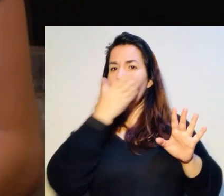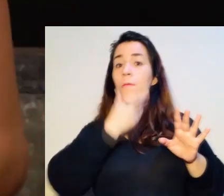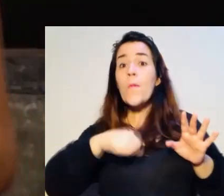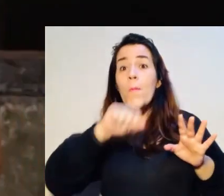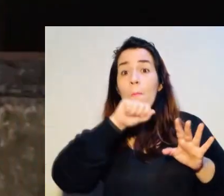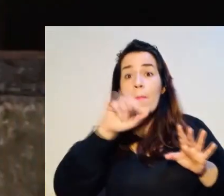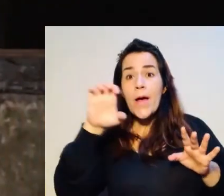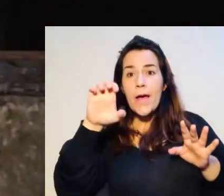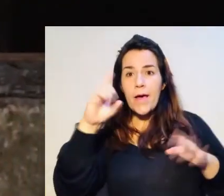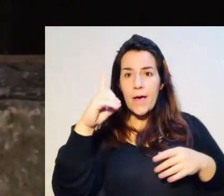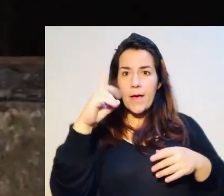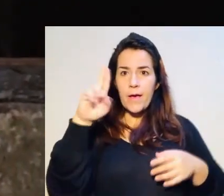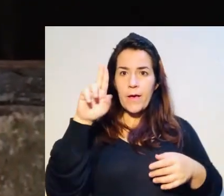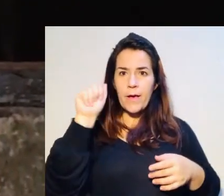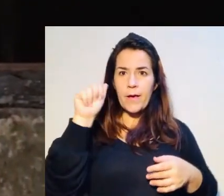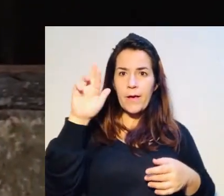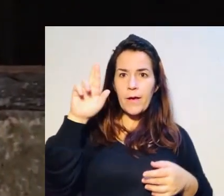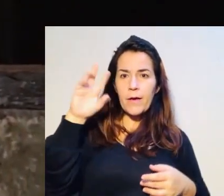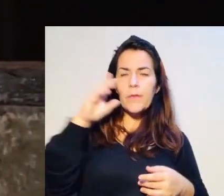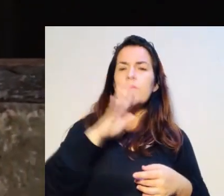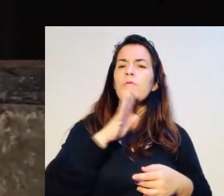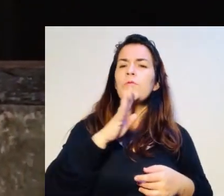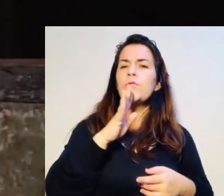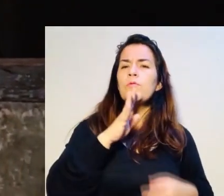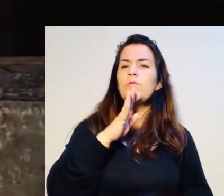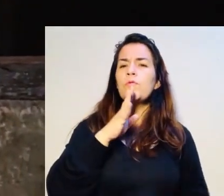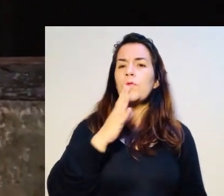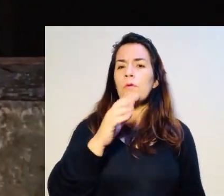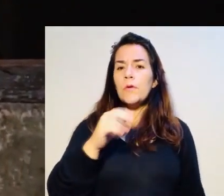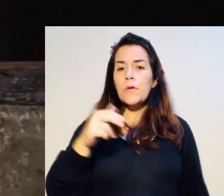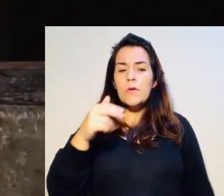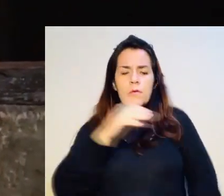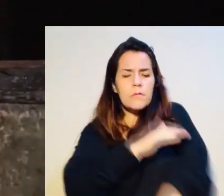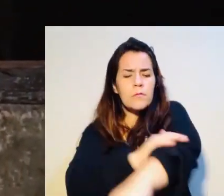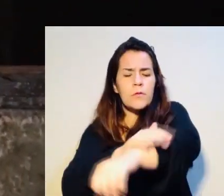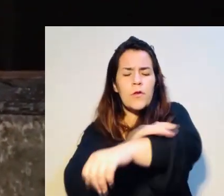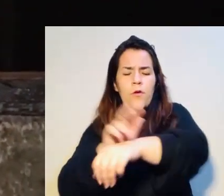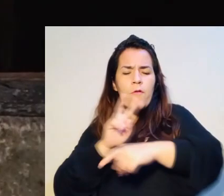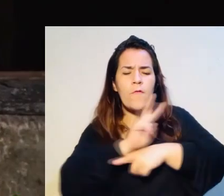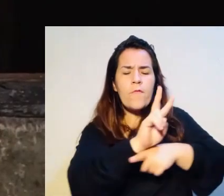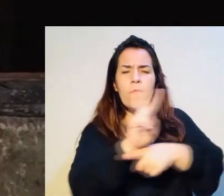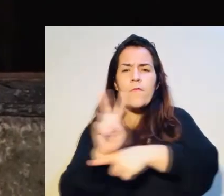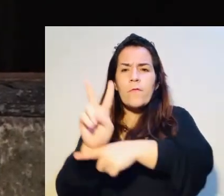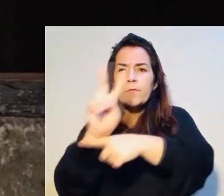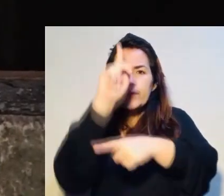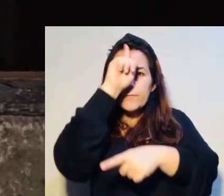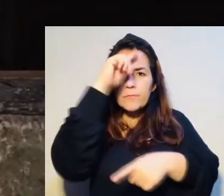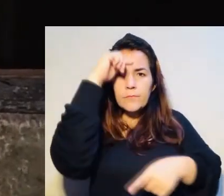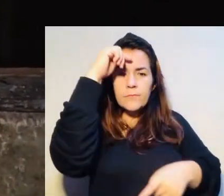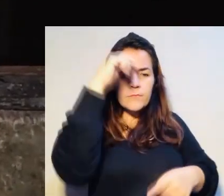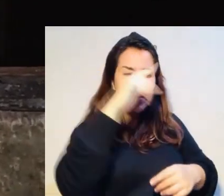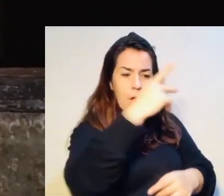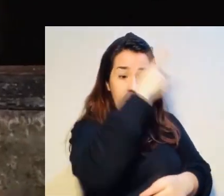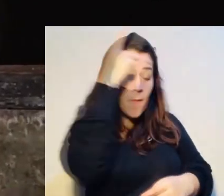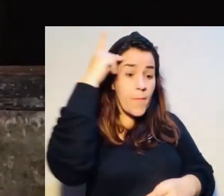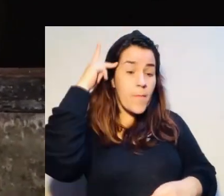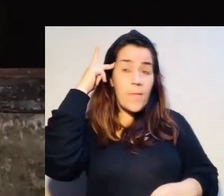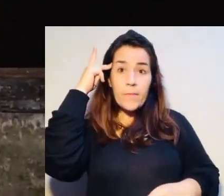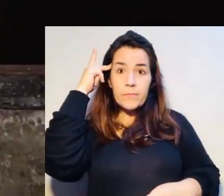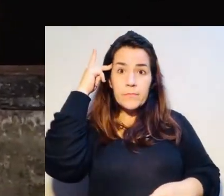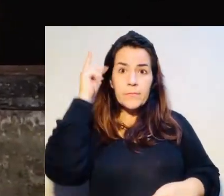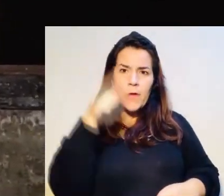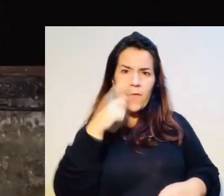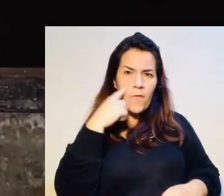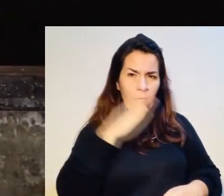E esse pai Eduardo era conhecido como negro curandeiro. Inclusive, se você for lá